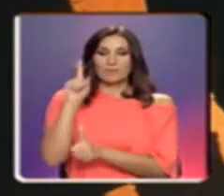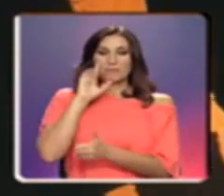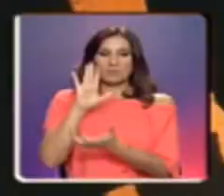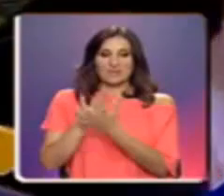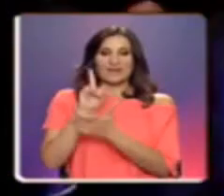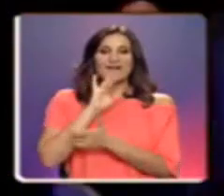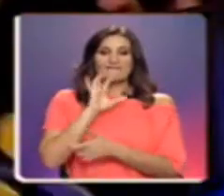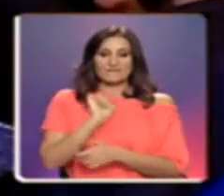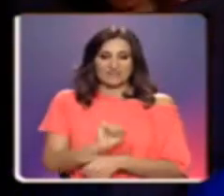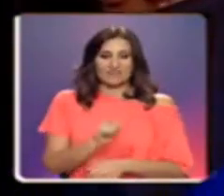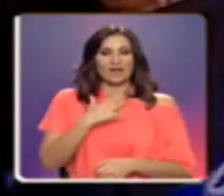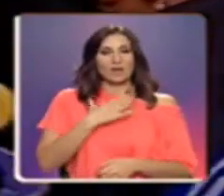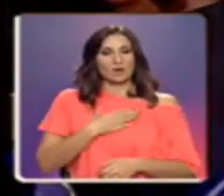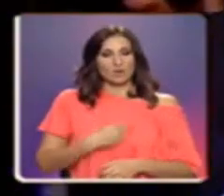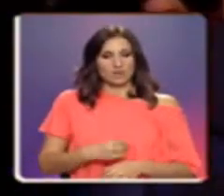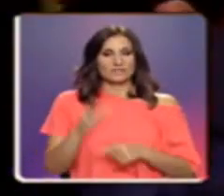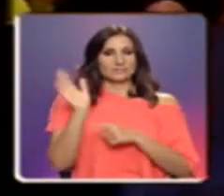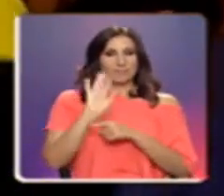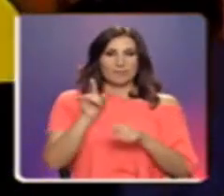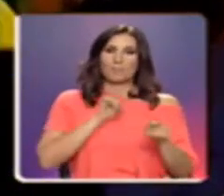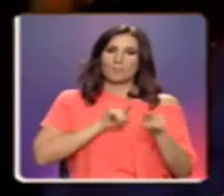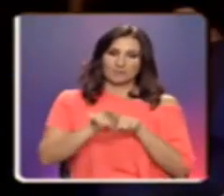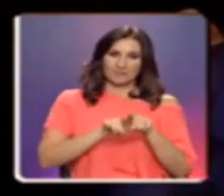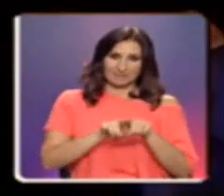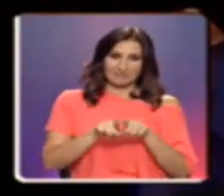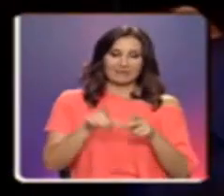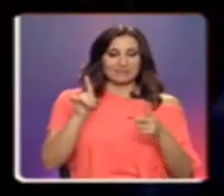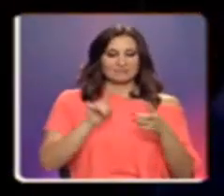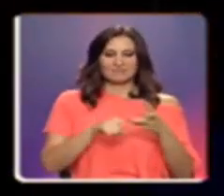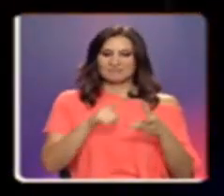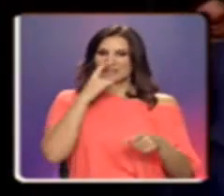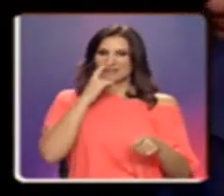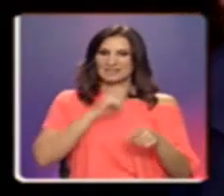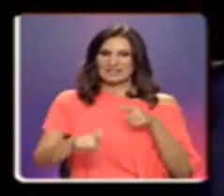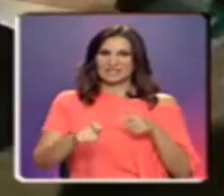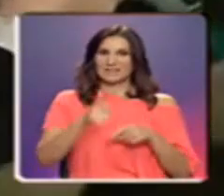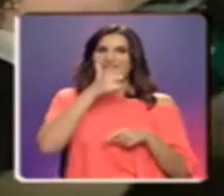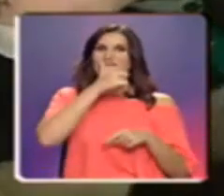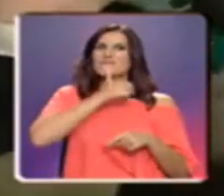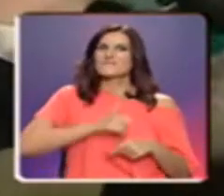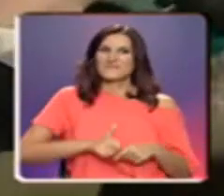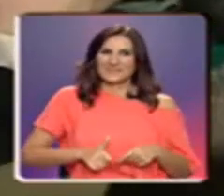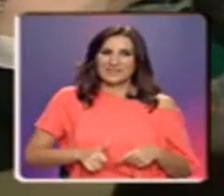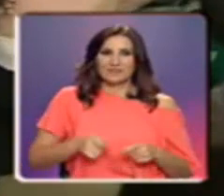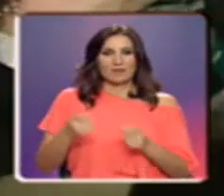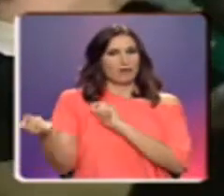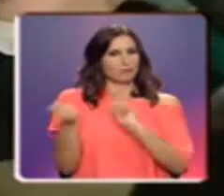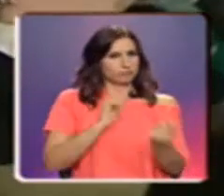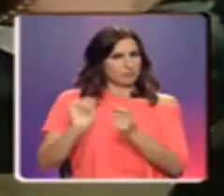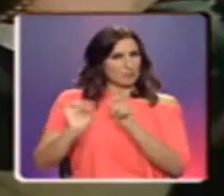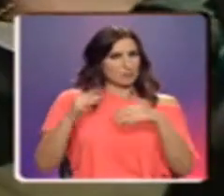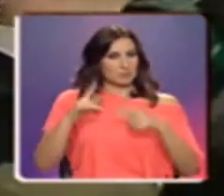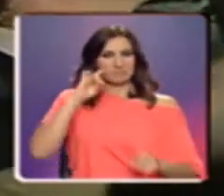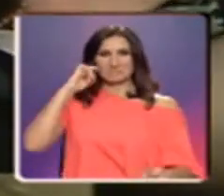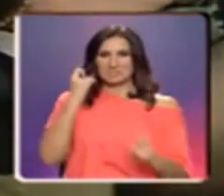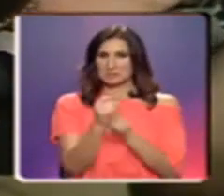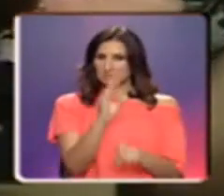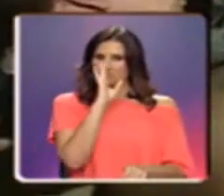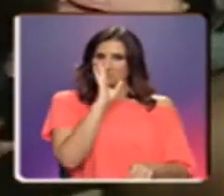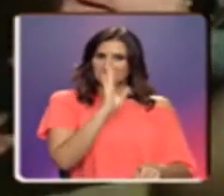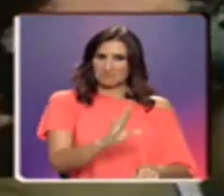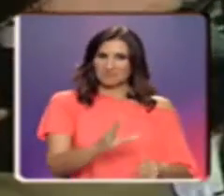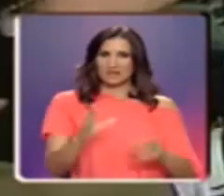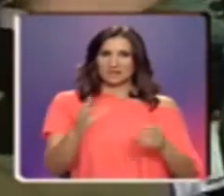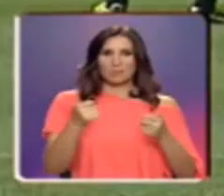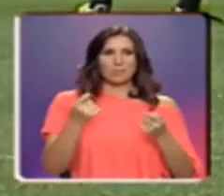filha. Gosta de cinema e política e detesta vermelho. Polémico, exigente e com pouco